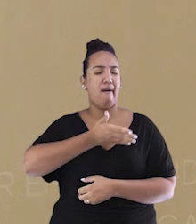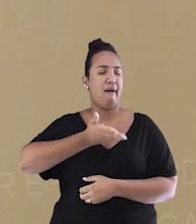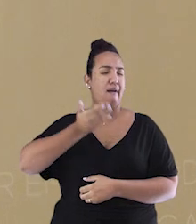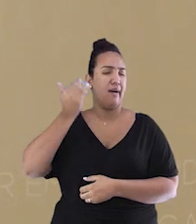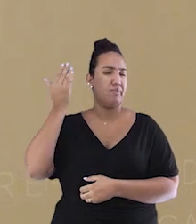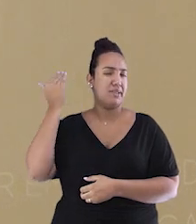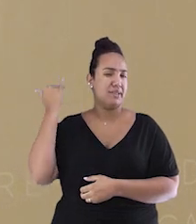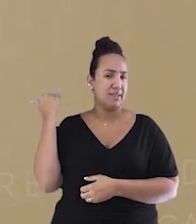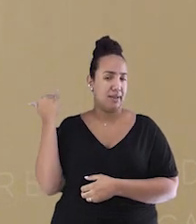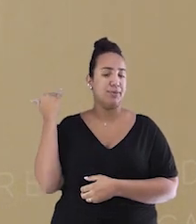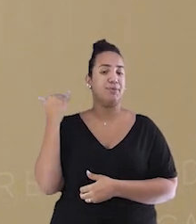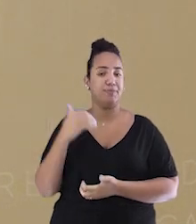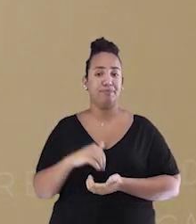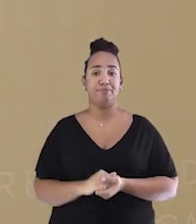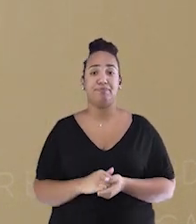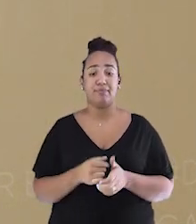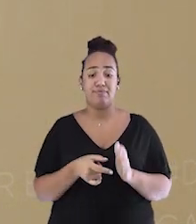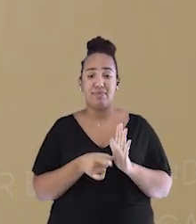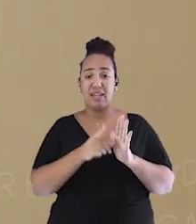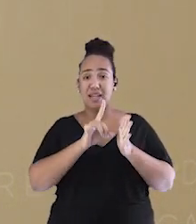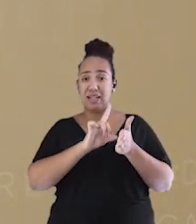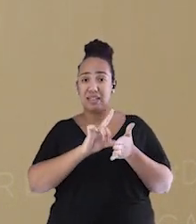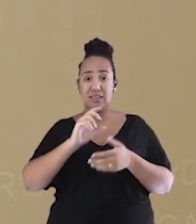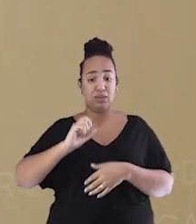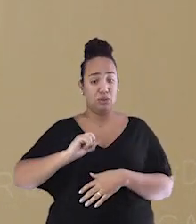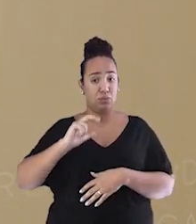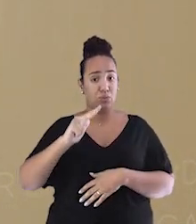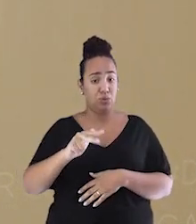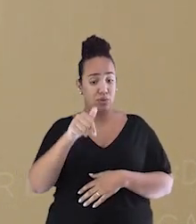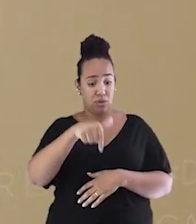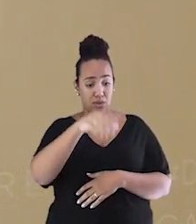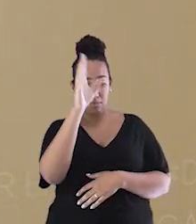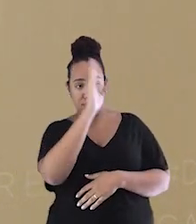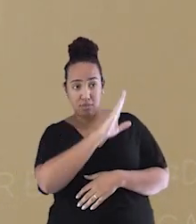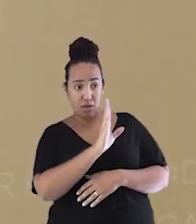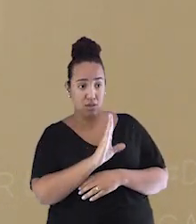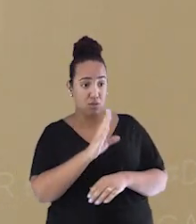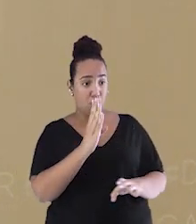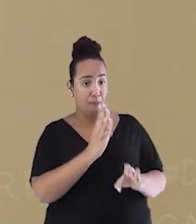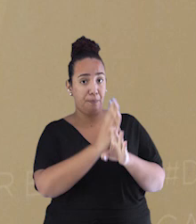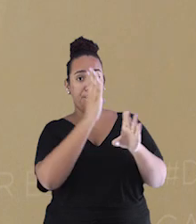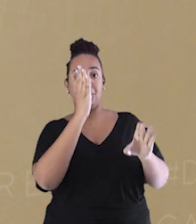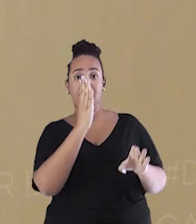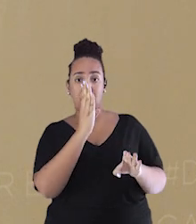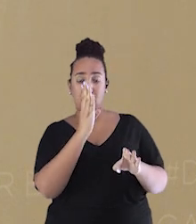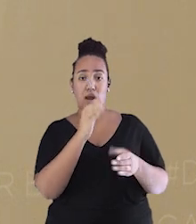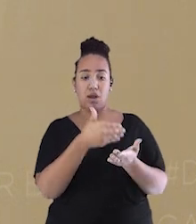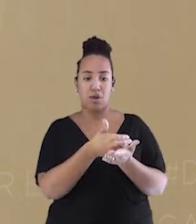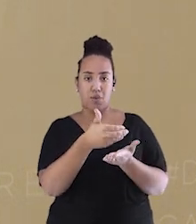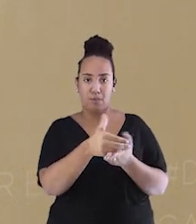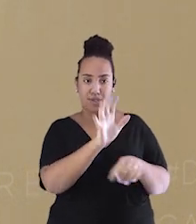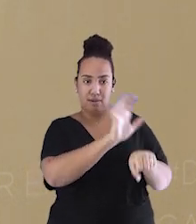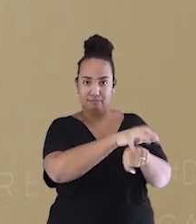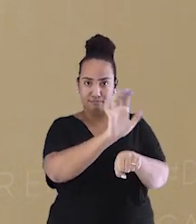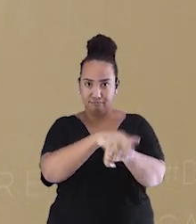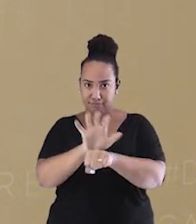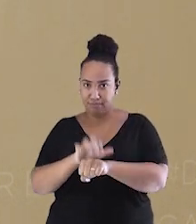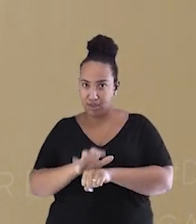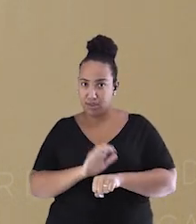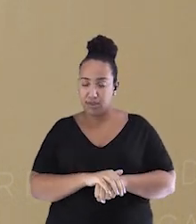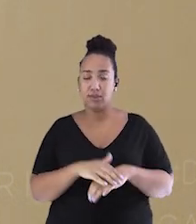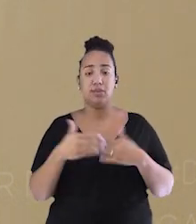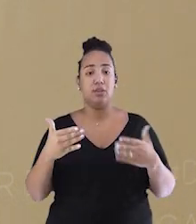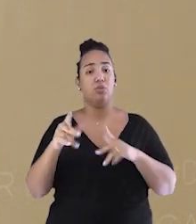anos atrás. Antes dos portugueses descobrirem que o Brasil existia e começarem a colonização por